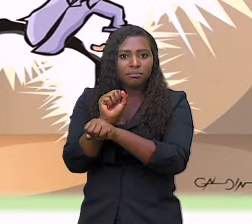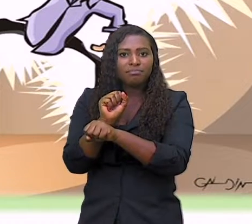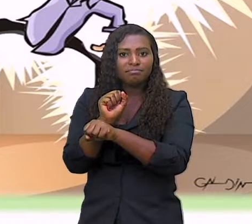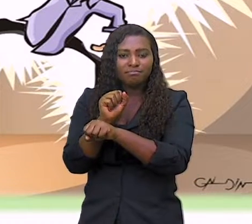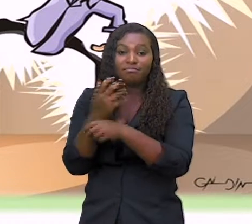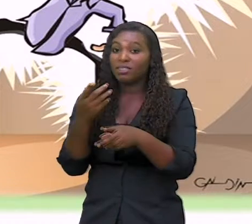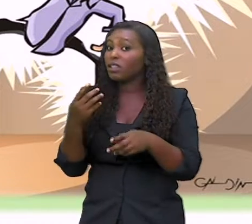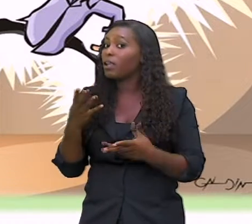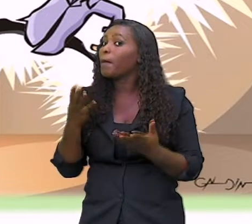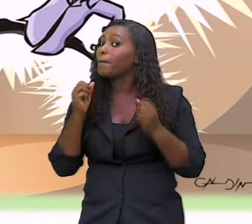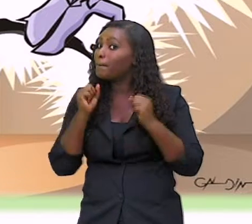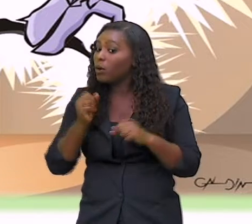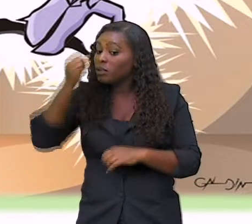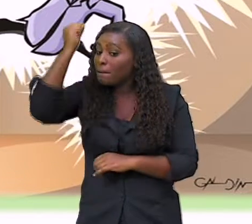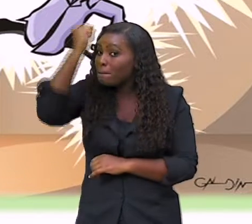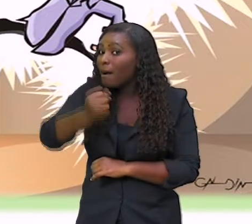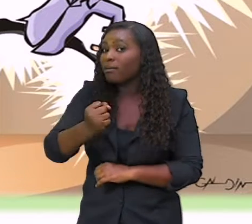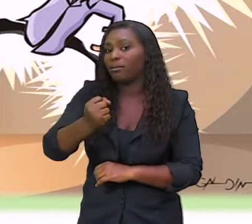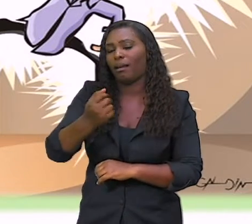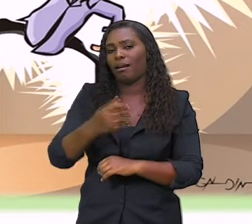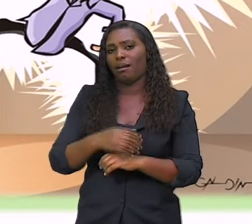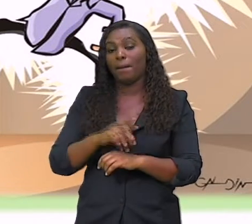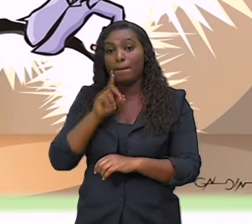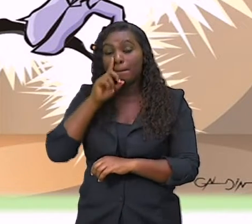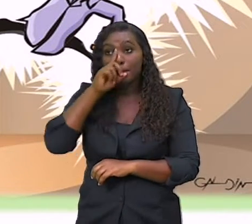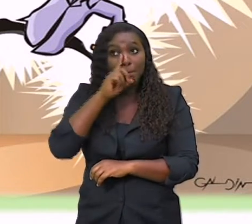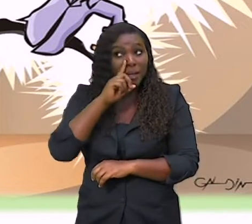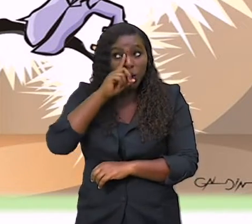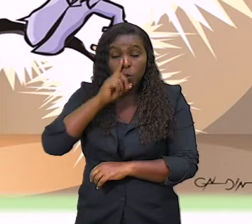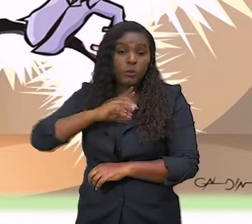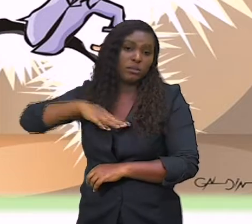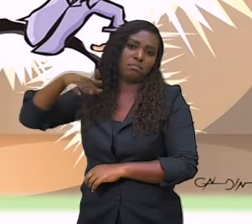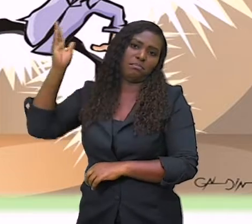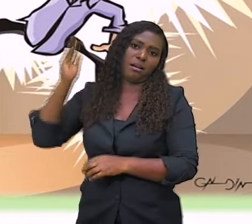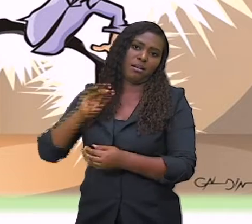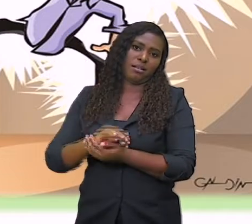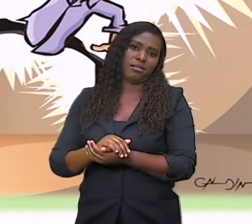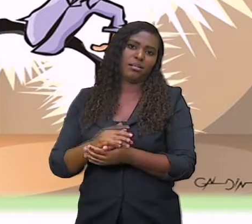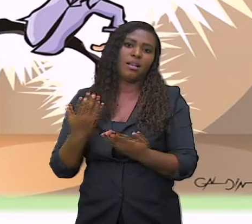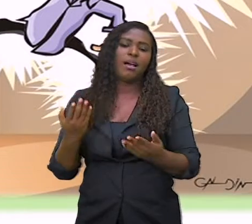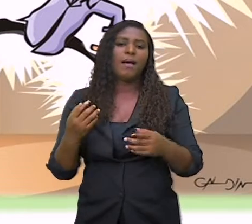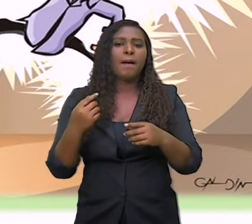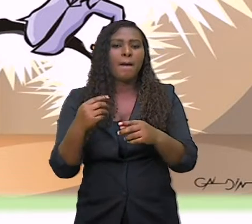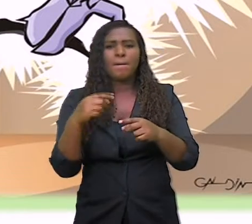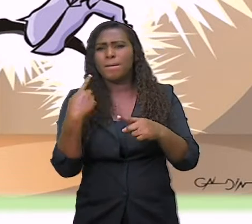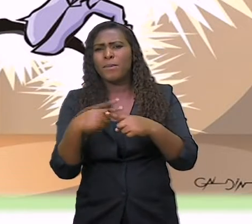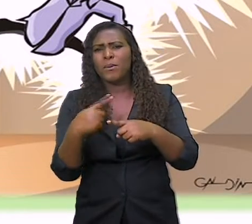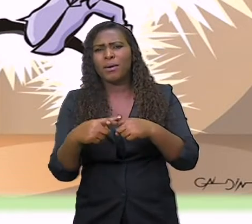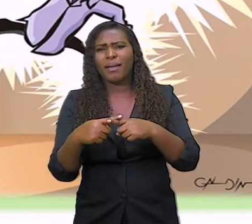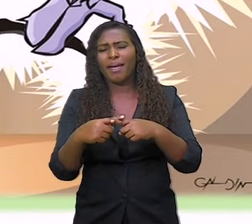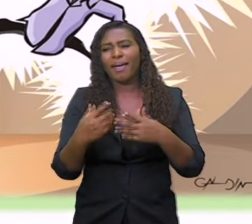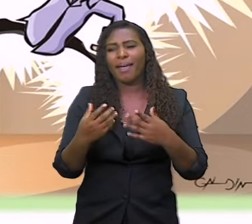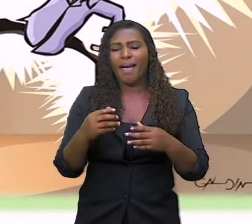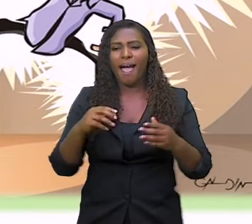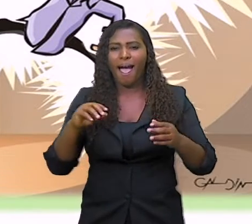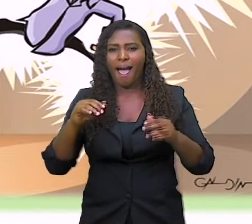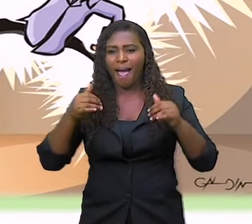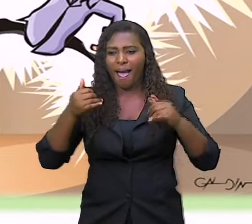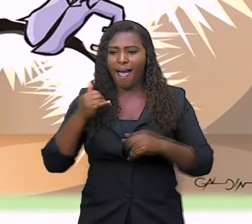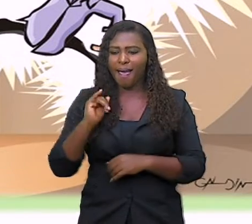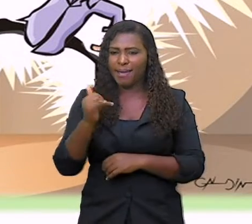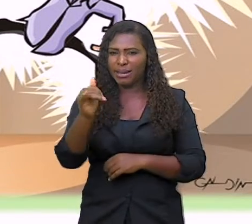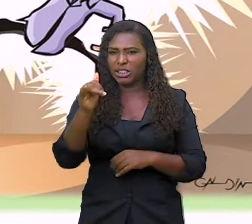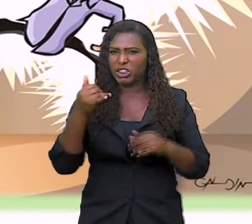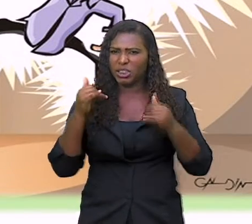Nossa, o choque elétrico, ele é causado pela corrente elétrica que atravessa o corpo do ser humano ou